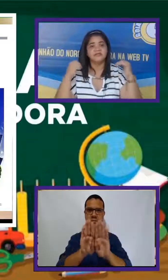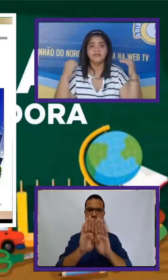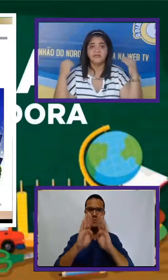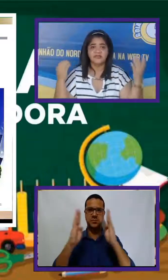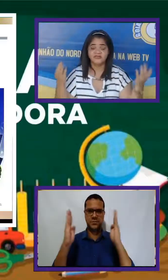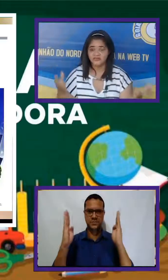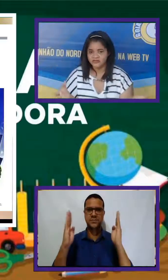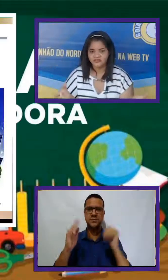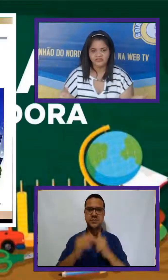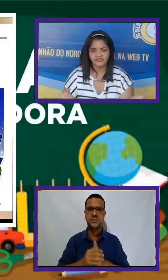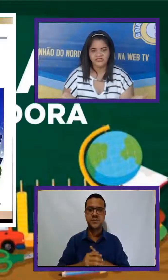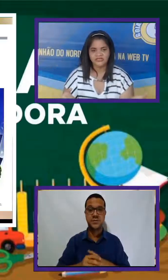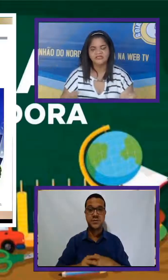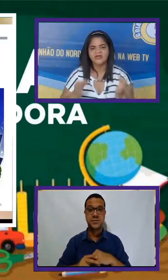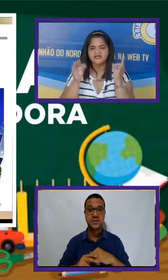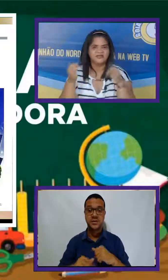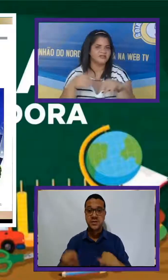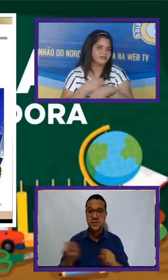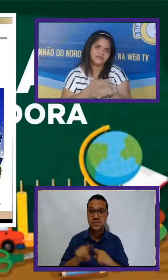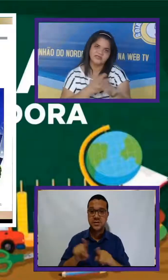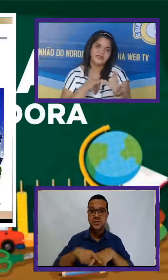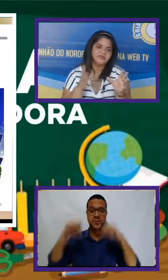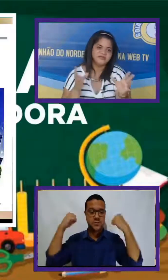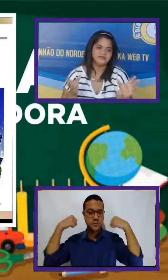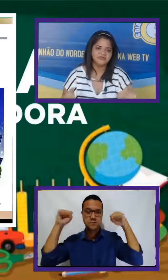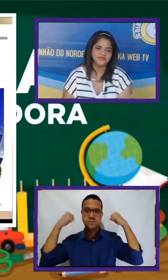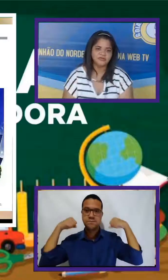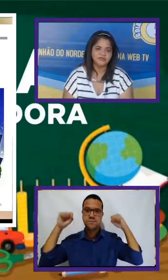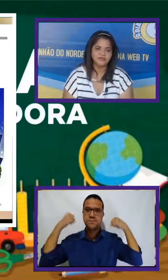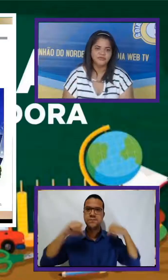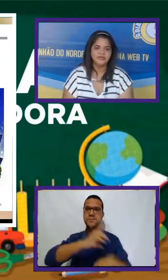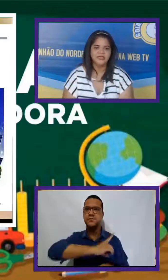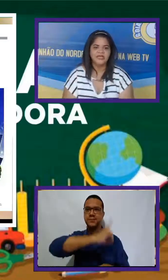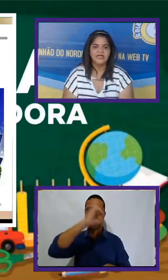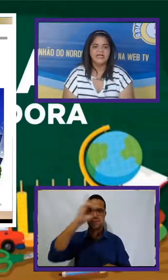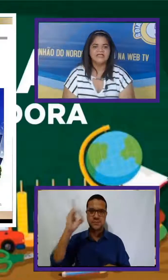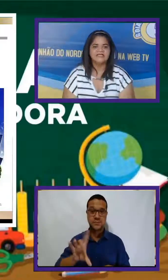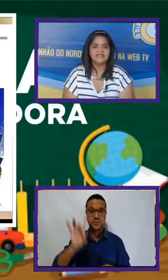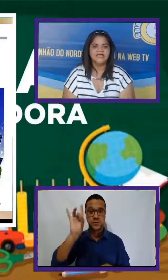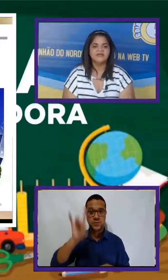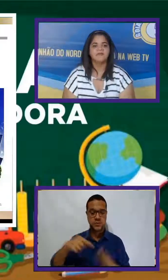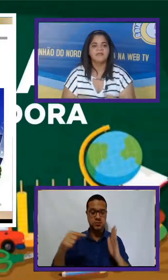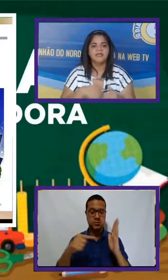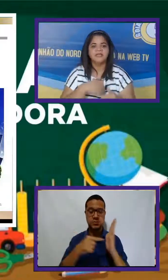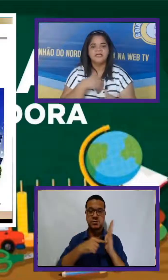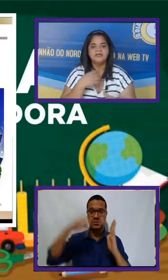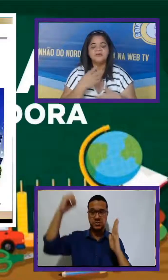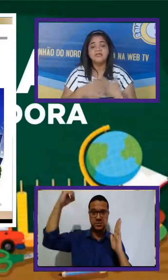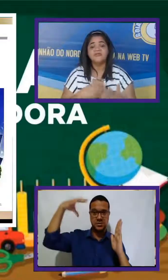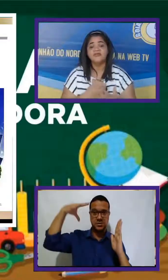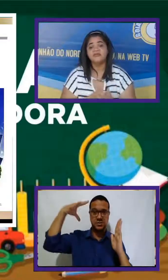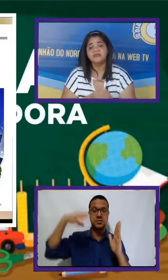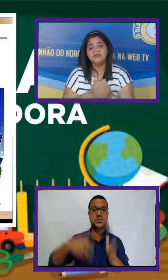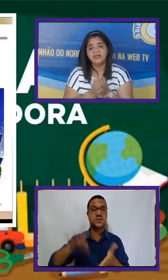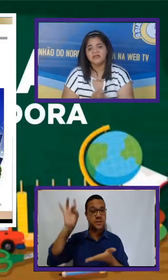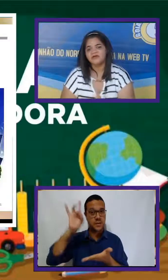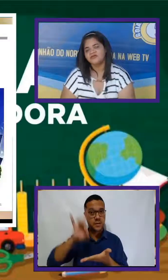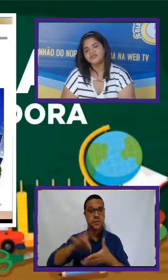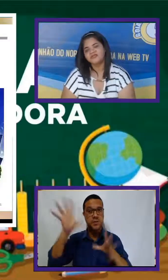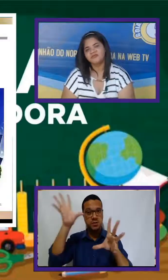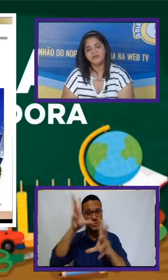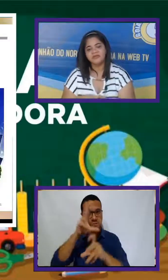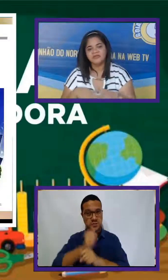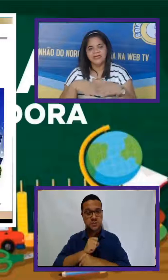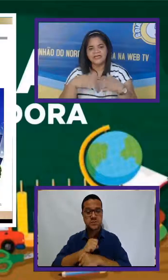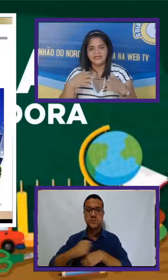Fazer muitas atividades Durante o dia E só acender as luzes Realmente quando estiver escuro Certo? E o desenvolvimento De